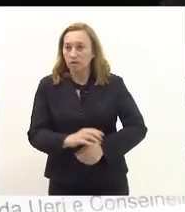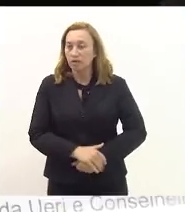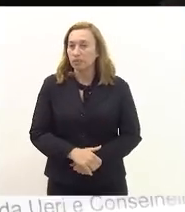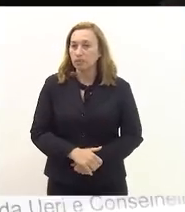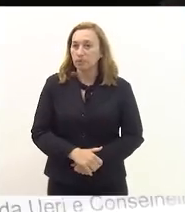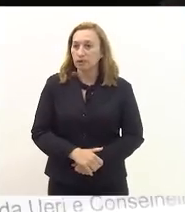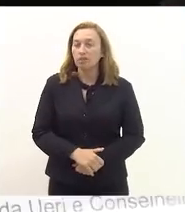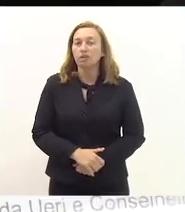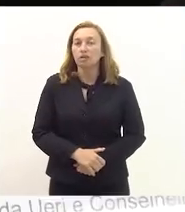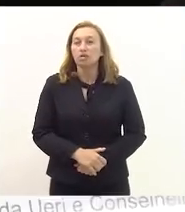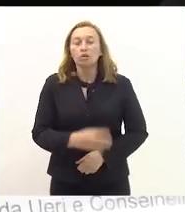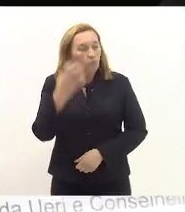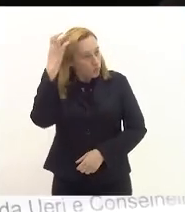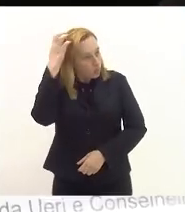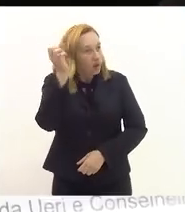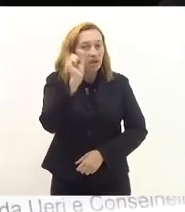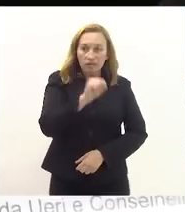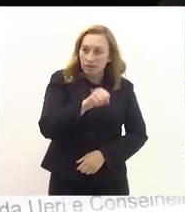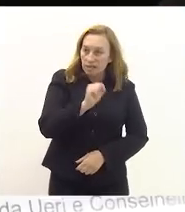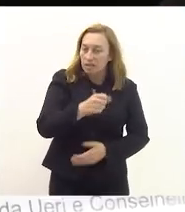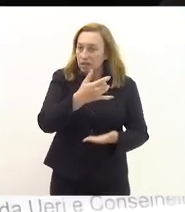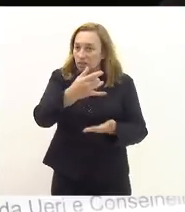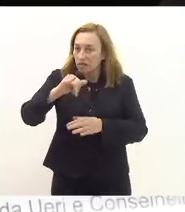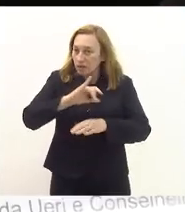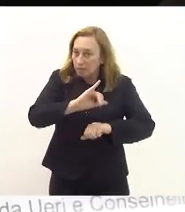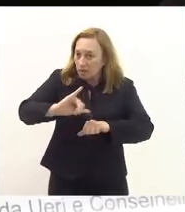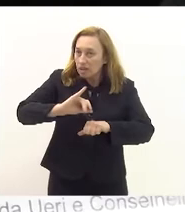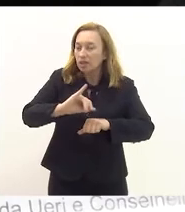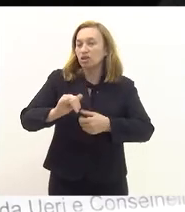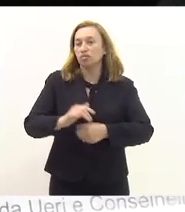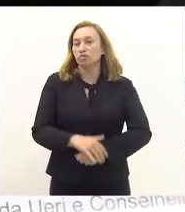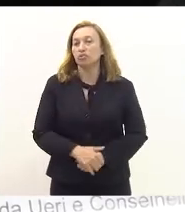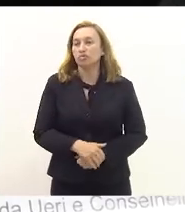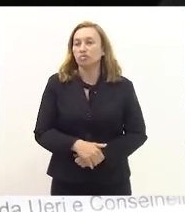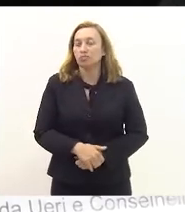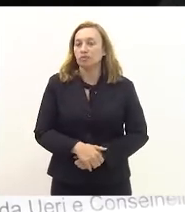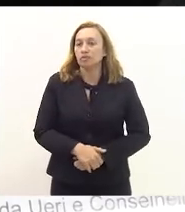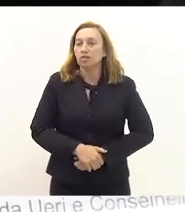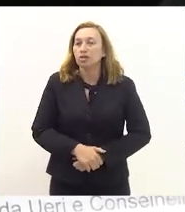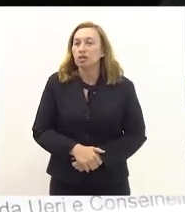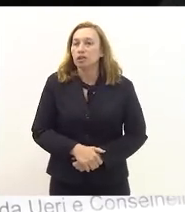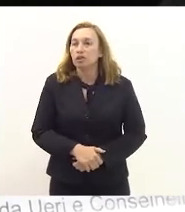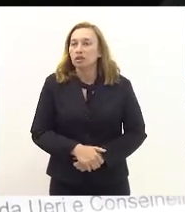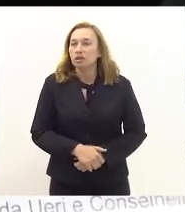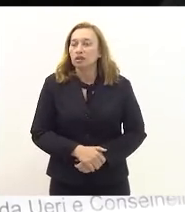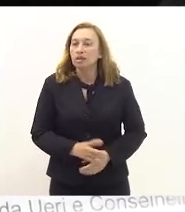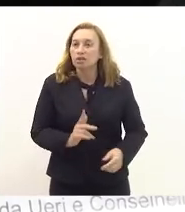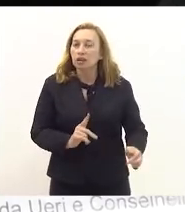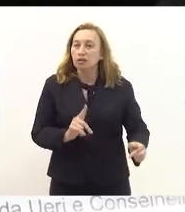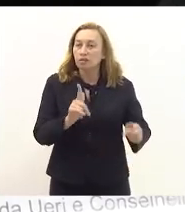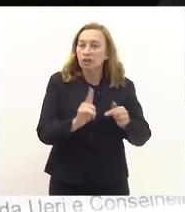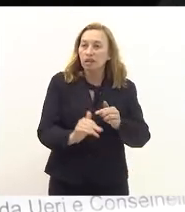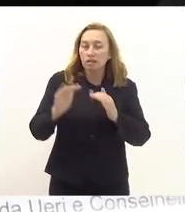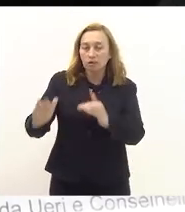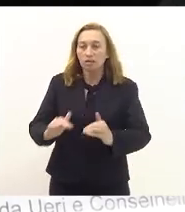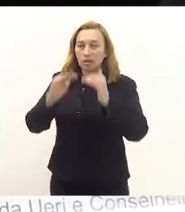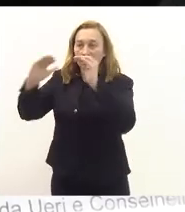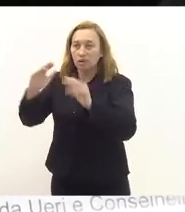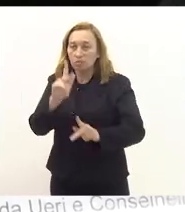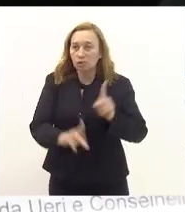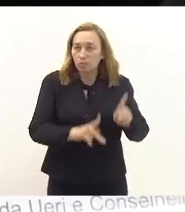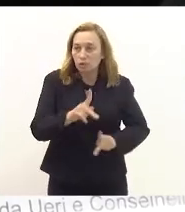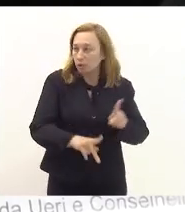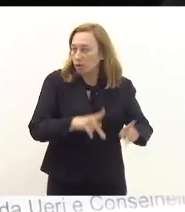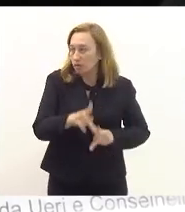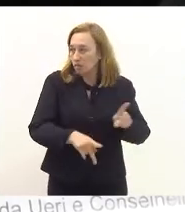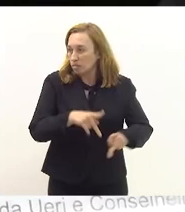Condenava assim o capitalismo internacional predatório que comprometia a soberania do nosso povo e gerava